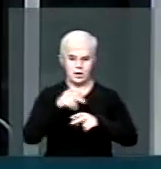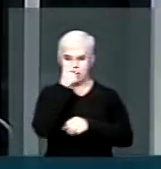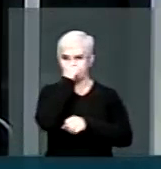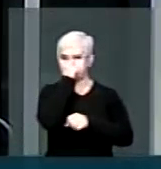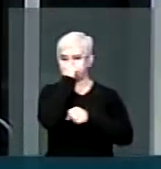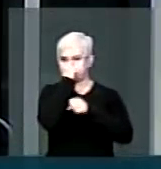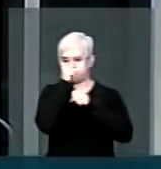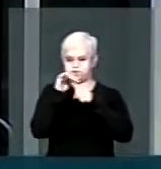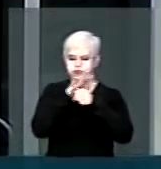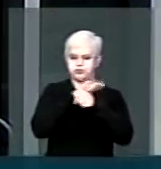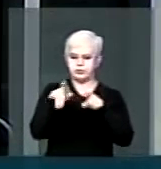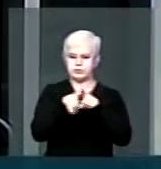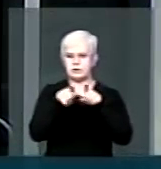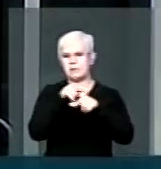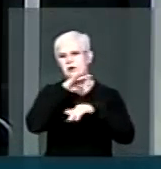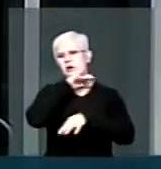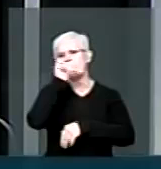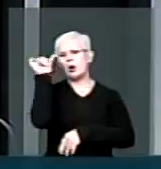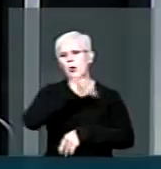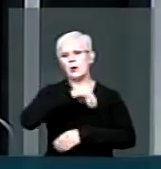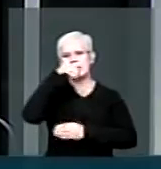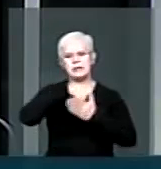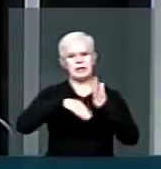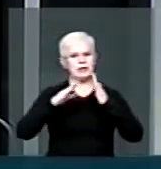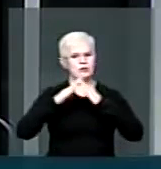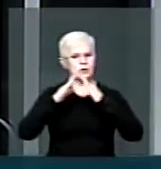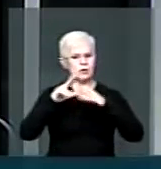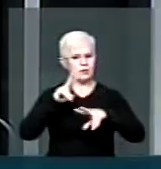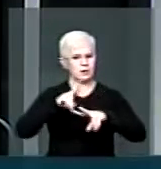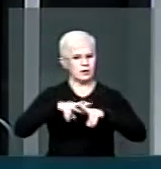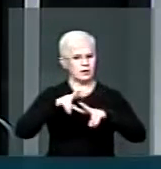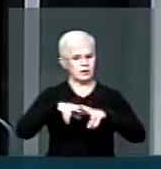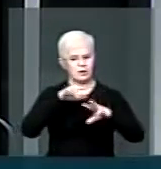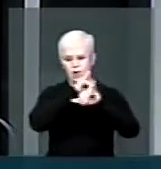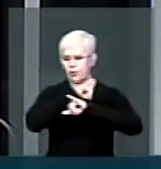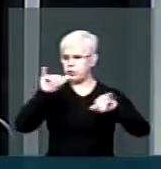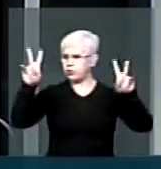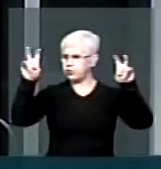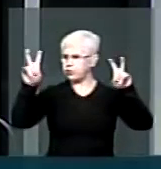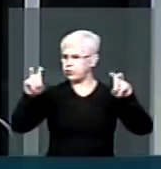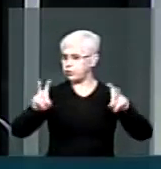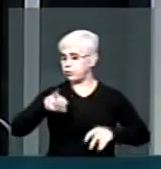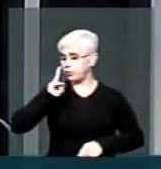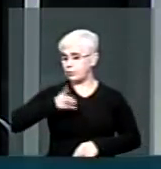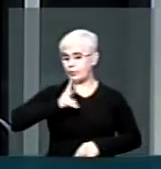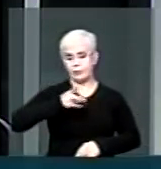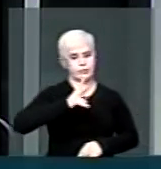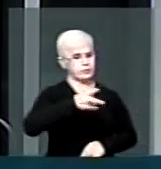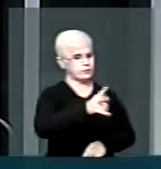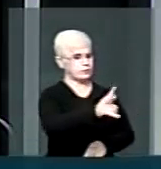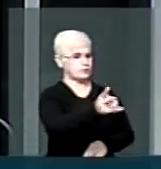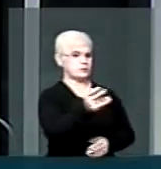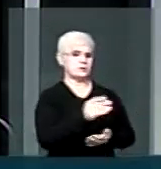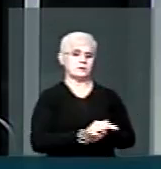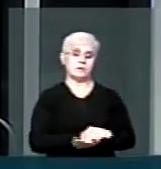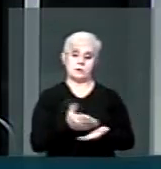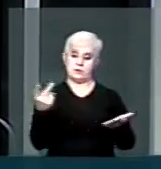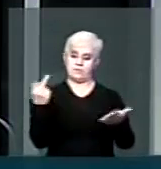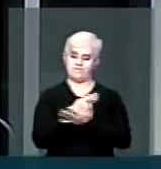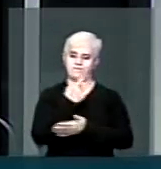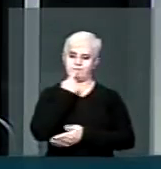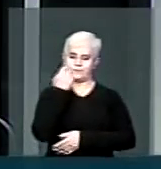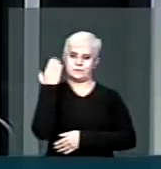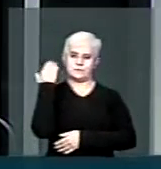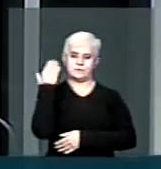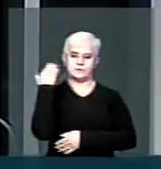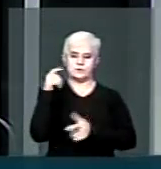e as péssimas condições de nossos presídios são notícias corriqueiras. O recente episódio